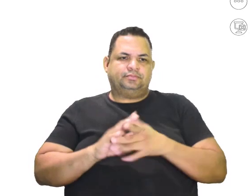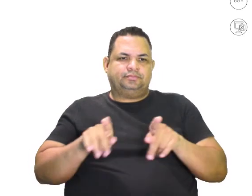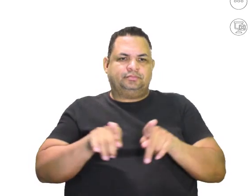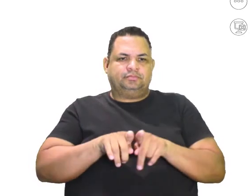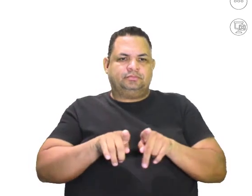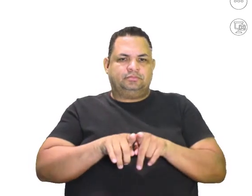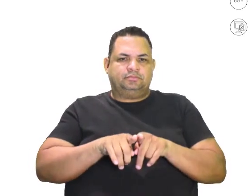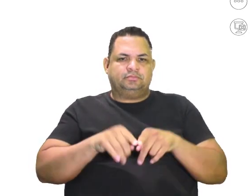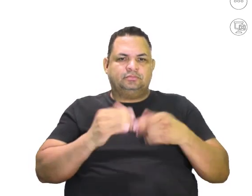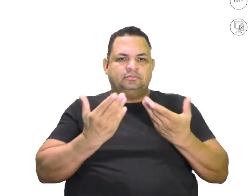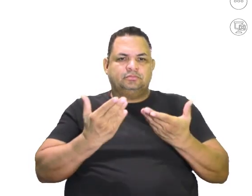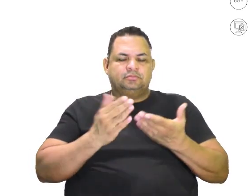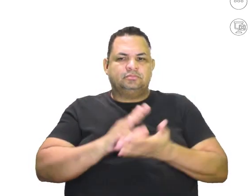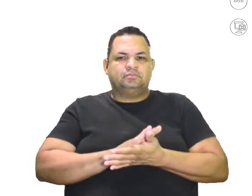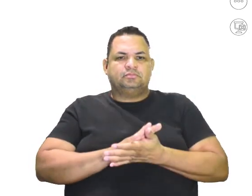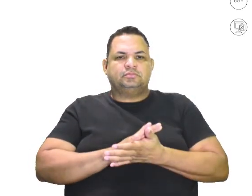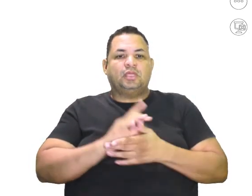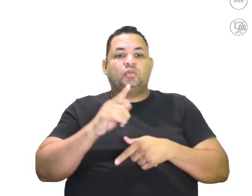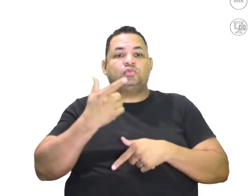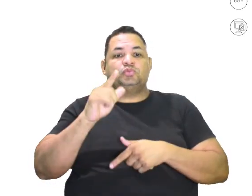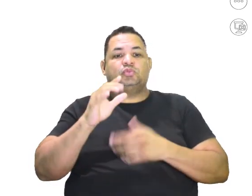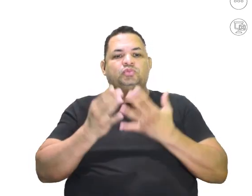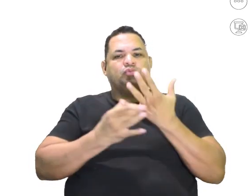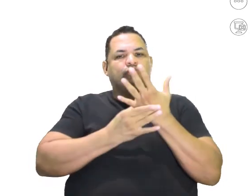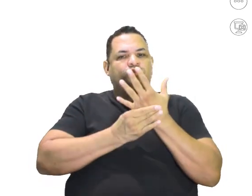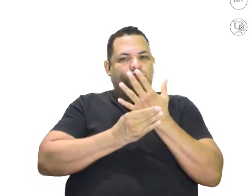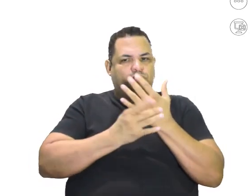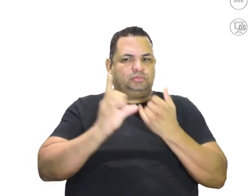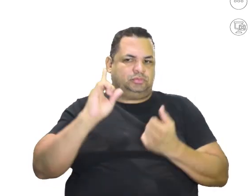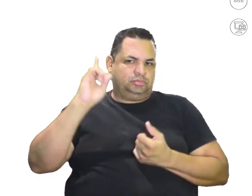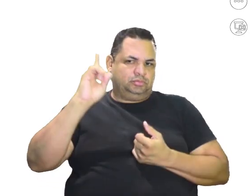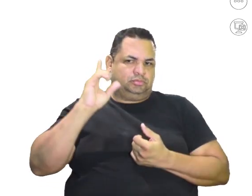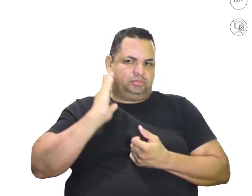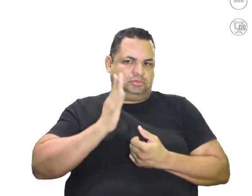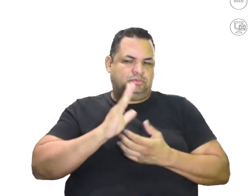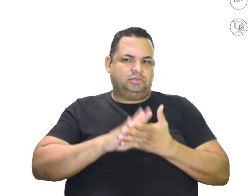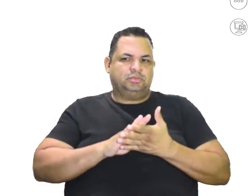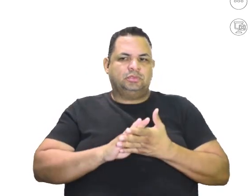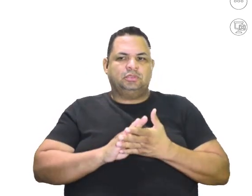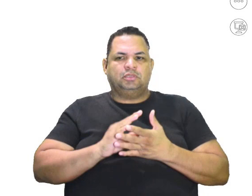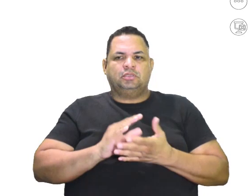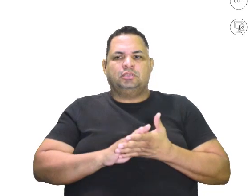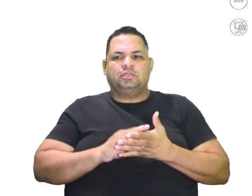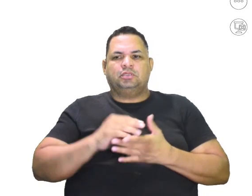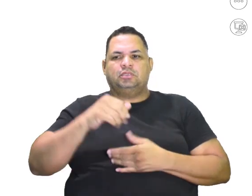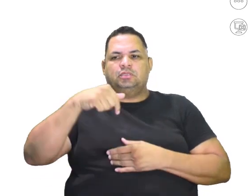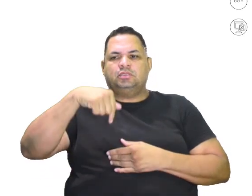Além daqueles considerados realistas, como Memórias Póstumas de Brás Cubas,